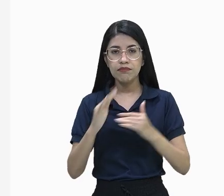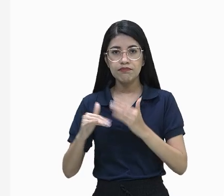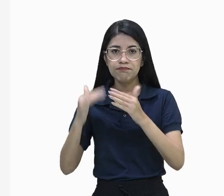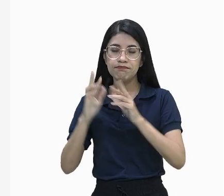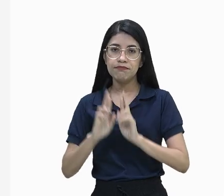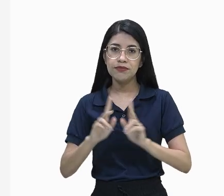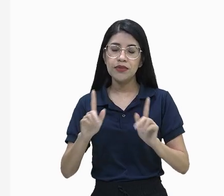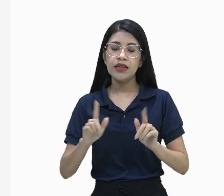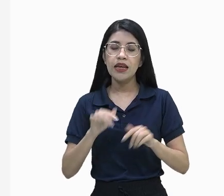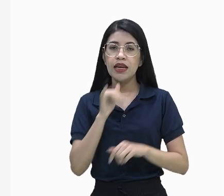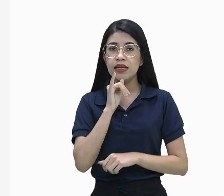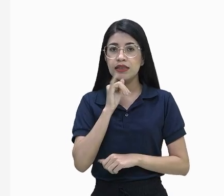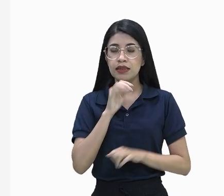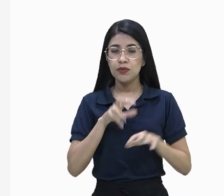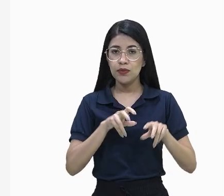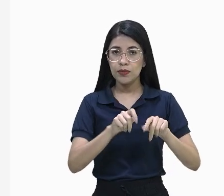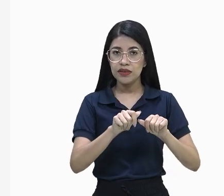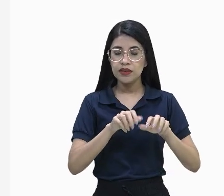a situação do açaí